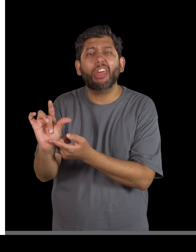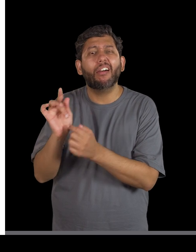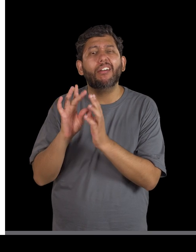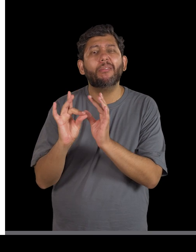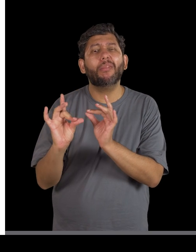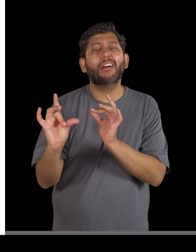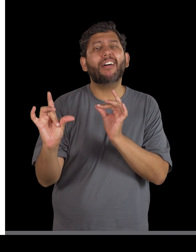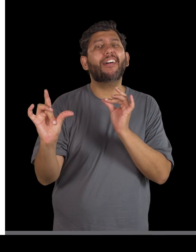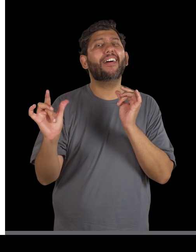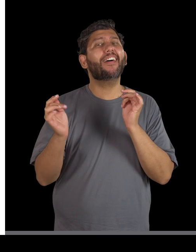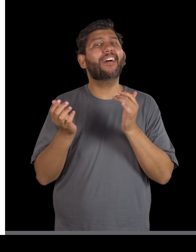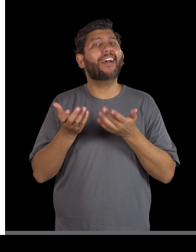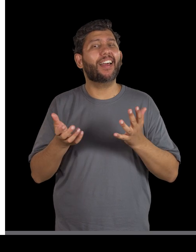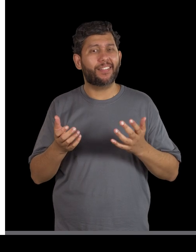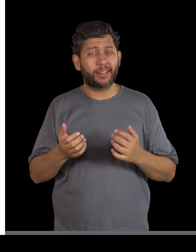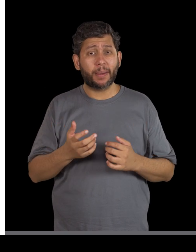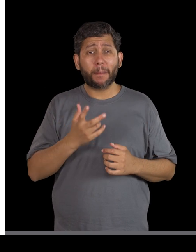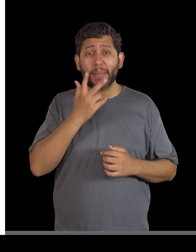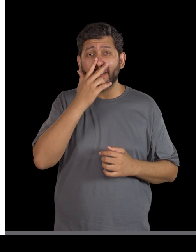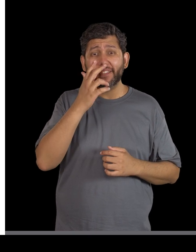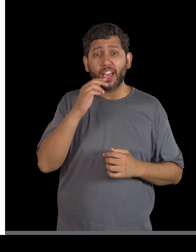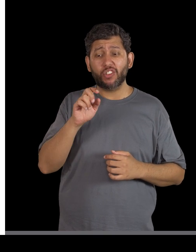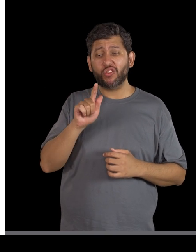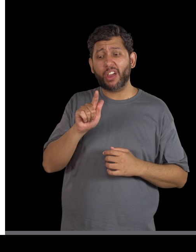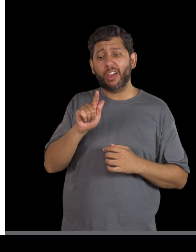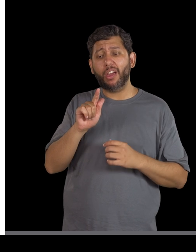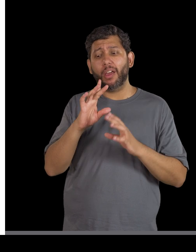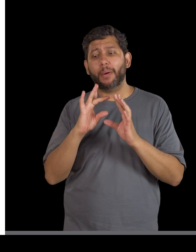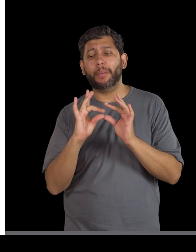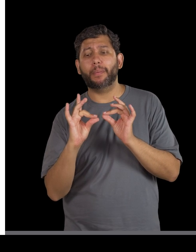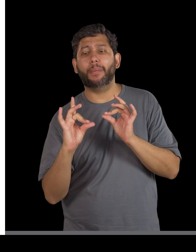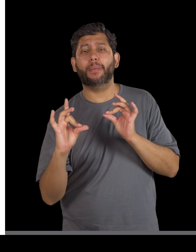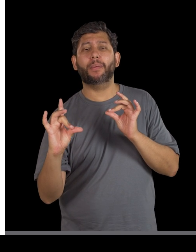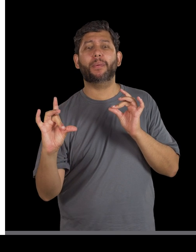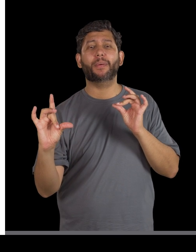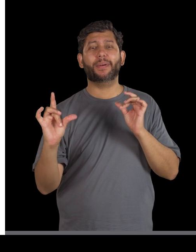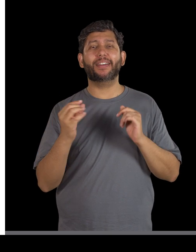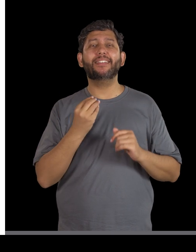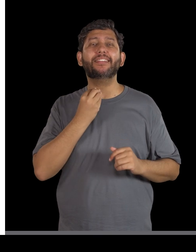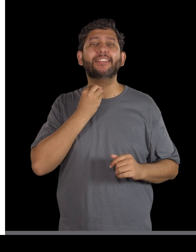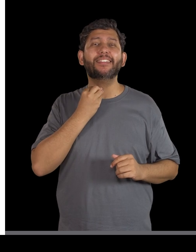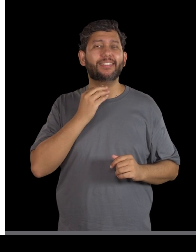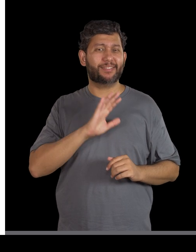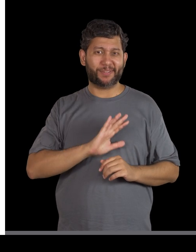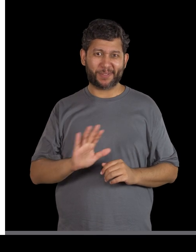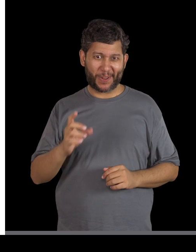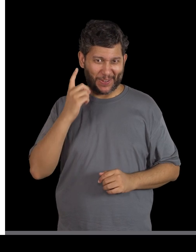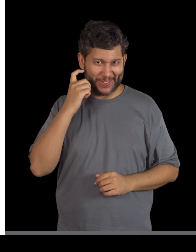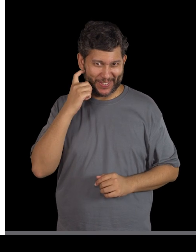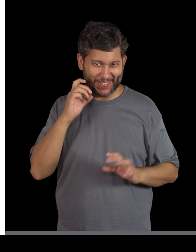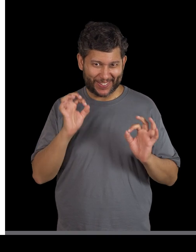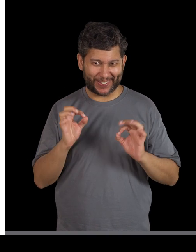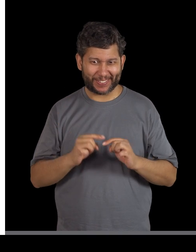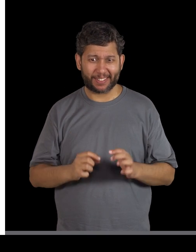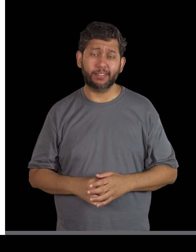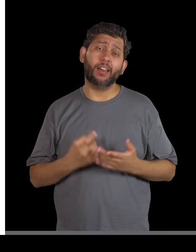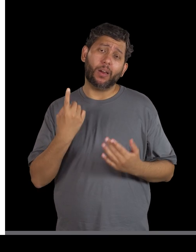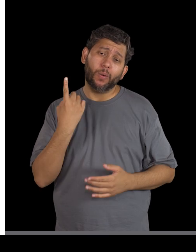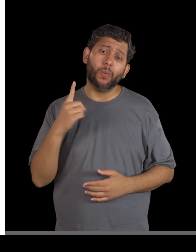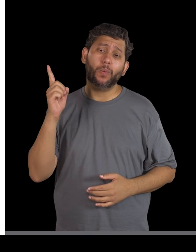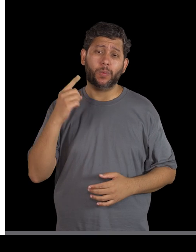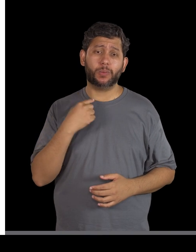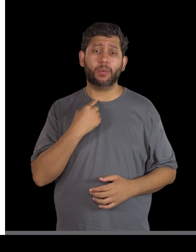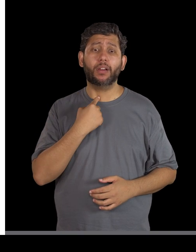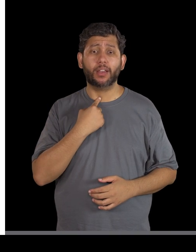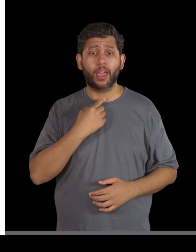né? Então, é como se você fosse explodir o G, mas não explode. Deixa ele aqui na garganta. É esse som aqui. E aí,